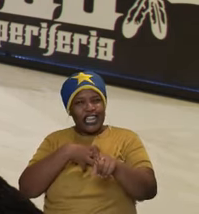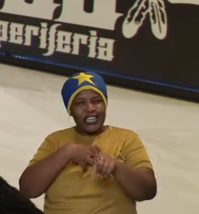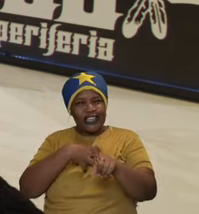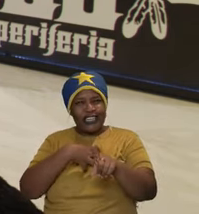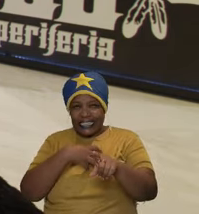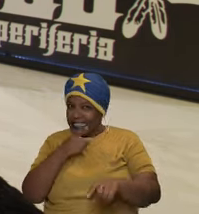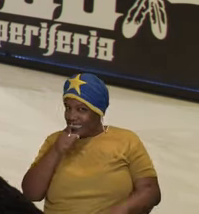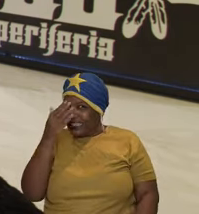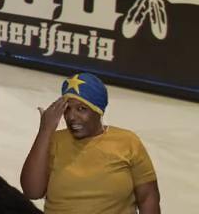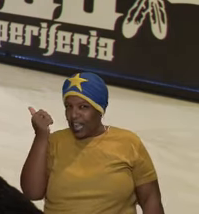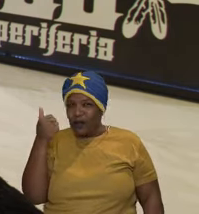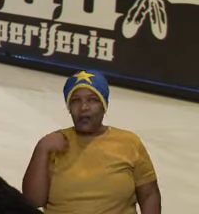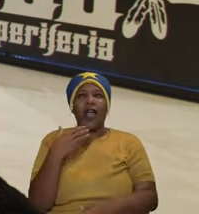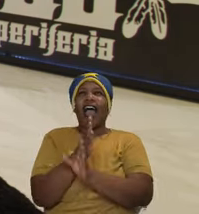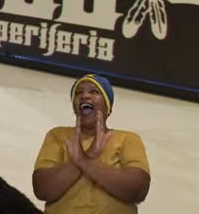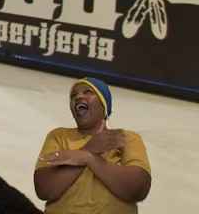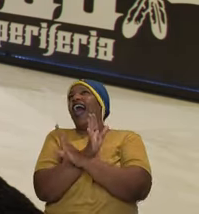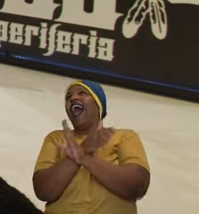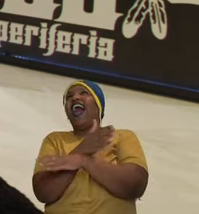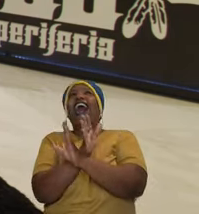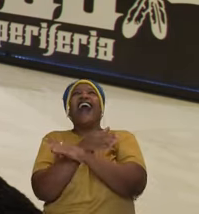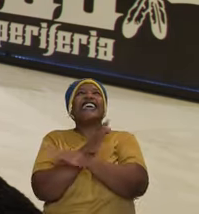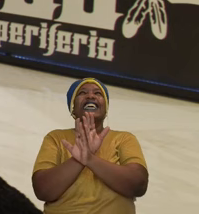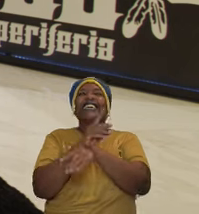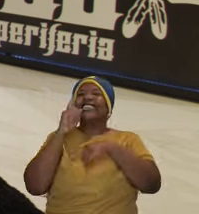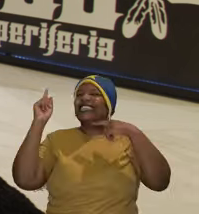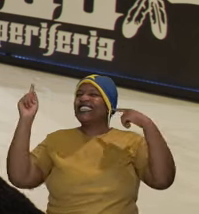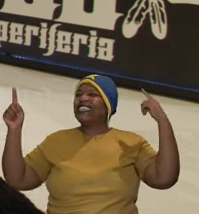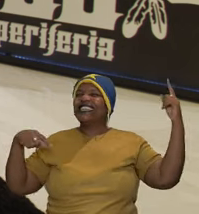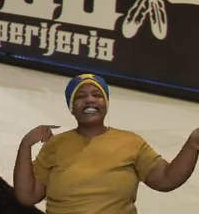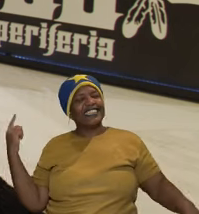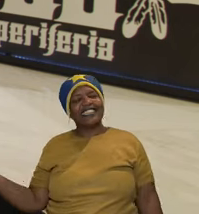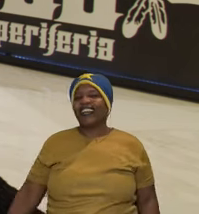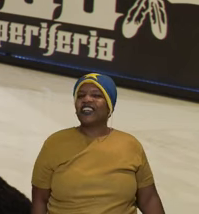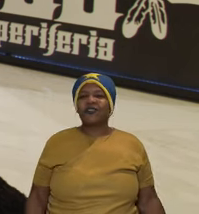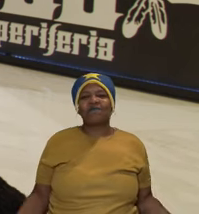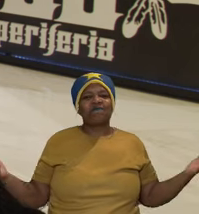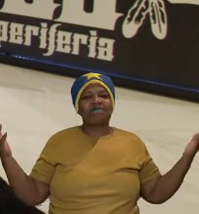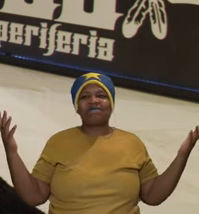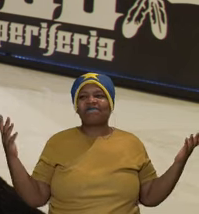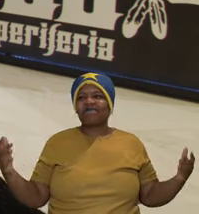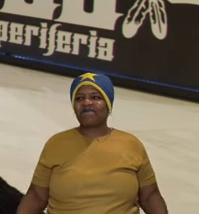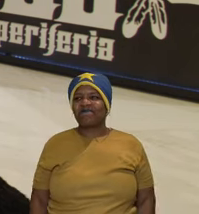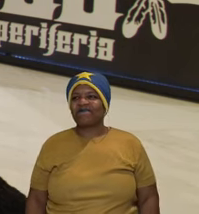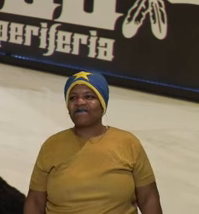como não? É que é, mano? Perdidão daquele jeito, assim. Como? Porra, vamos aí, assim, ó.